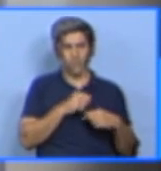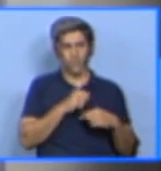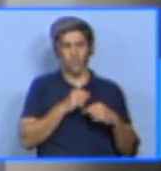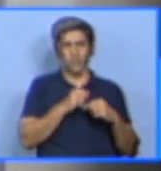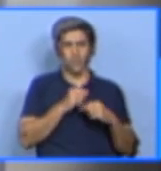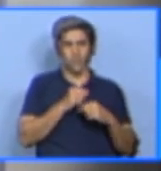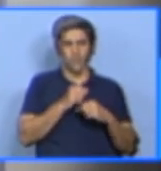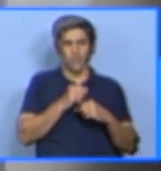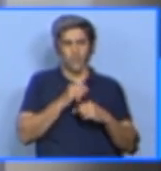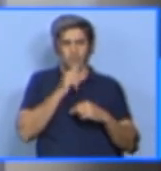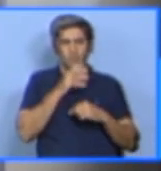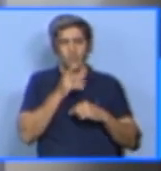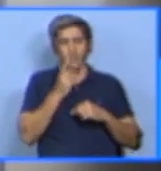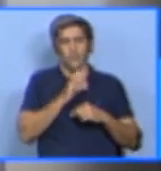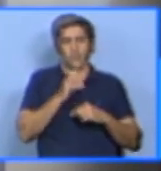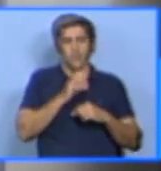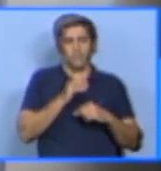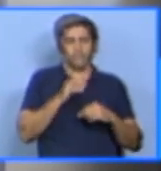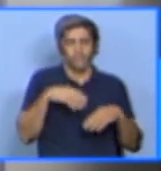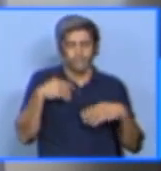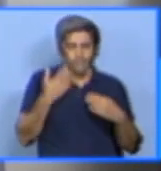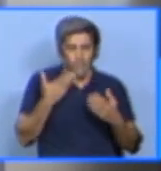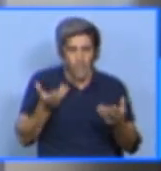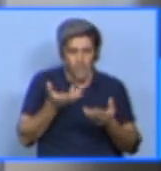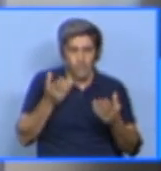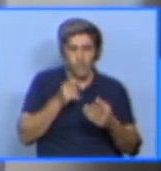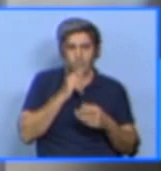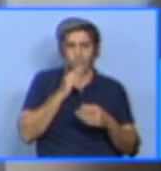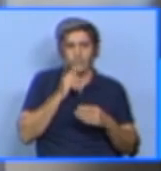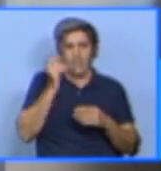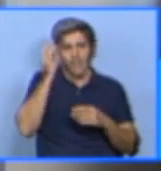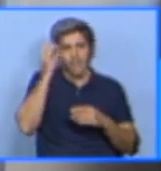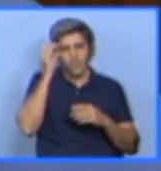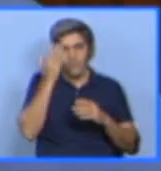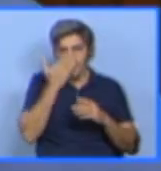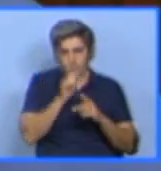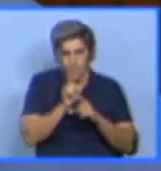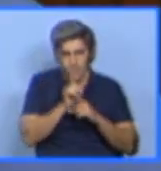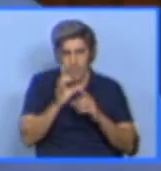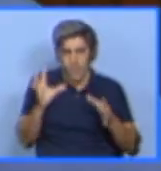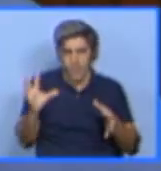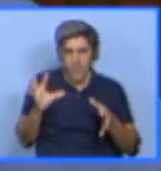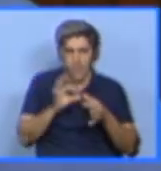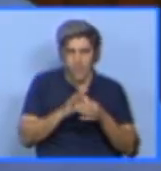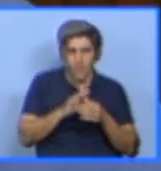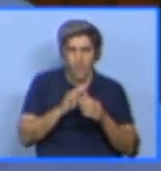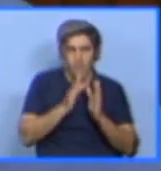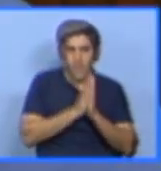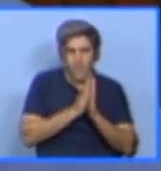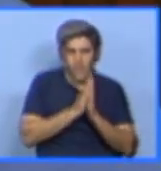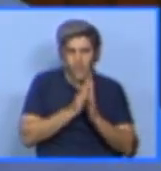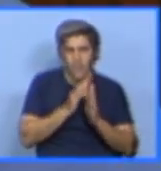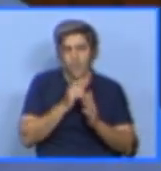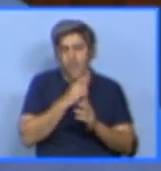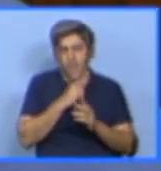essa, podemos dizer assim, de uma maneira muito, enfim, superficial, talvez, aventura da ligação da própria Igreja, a nível até